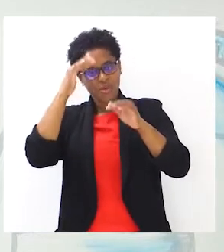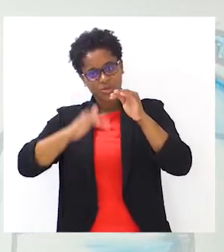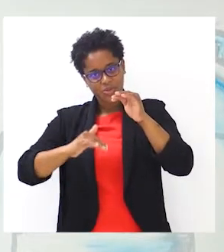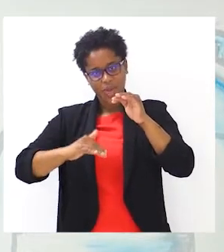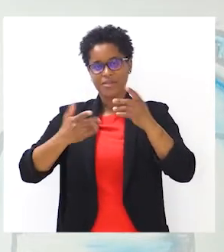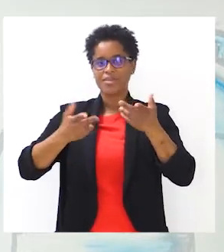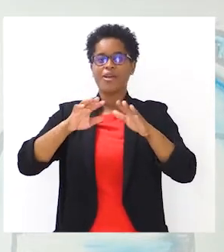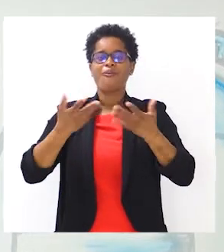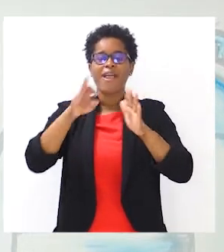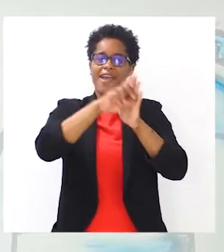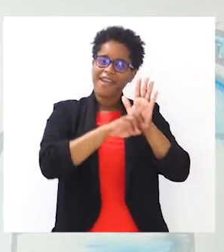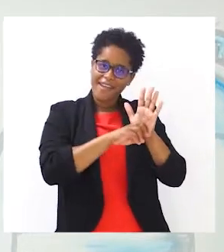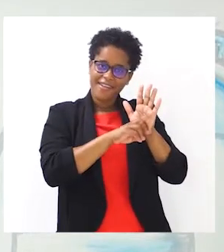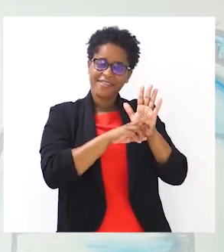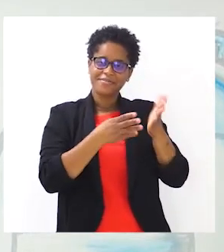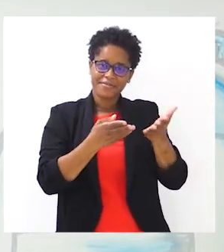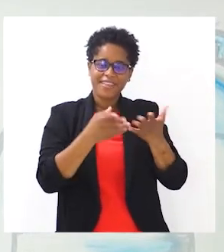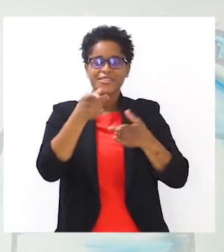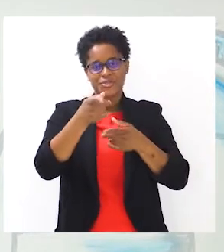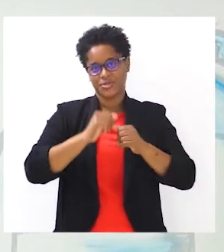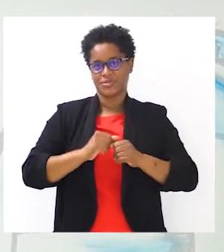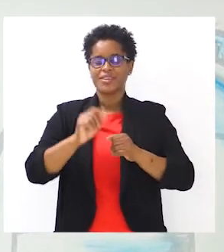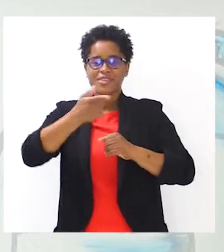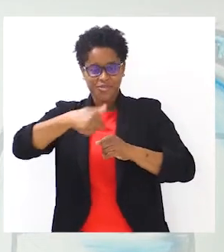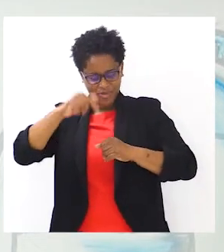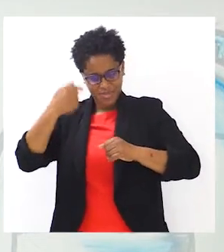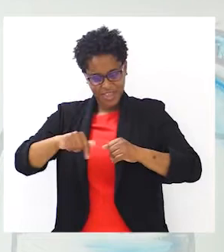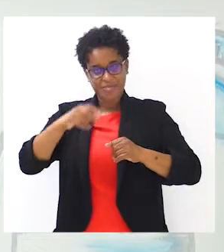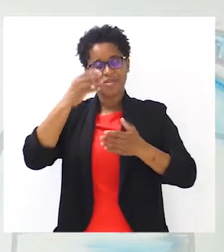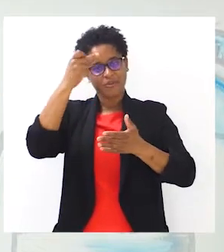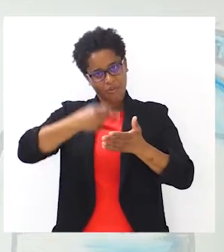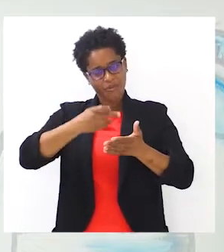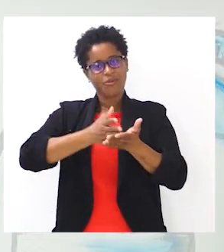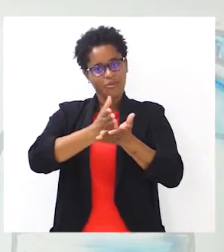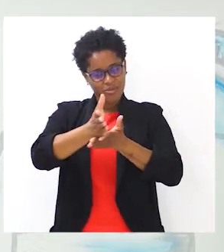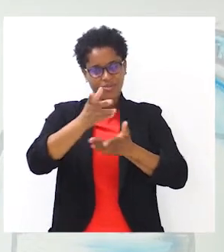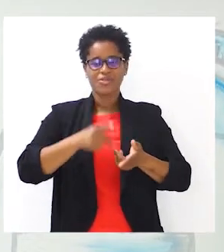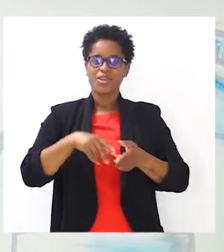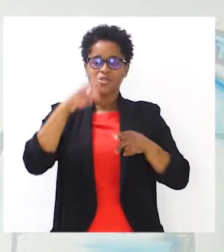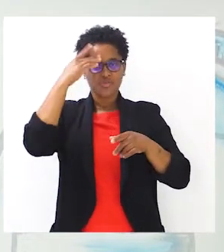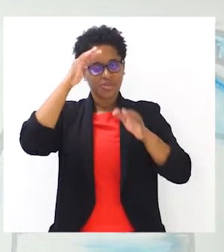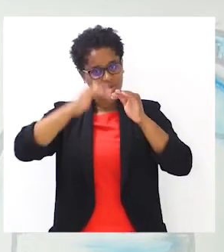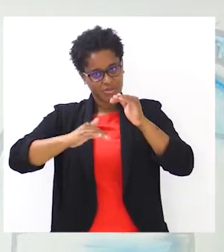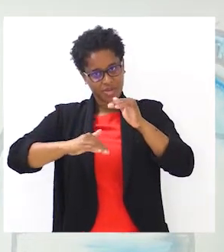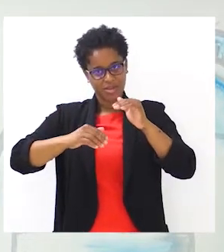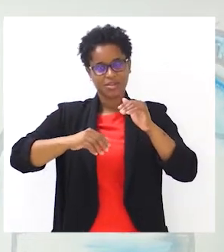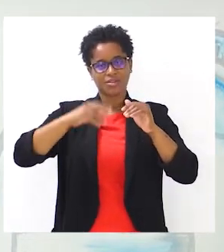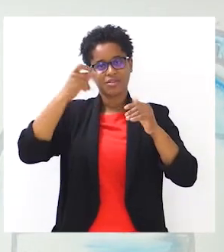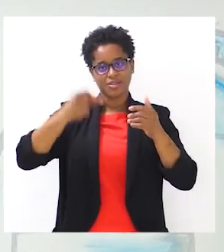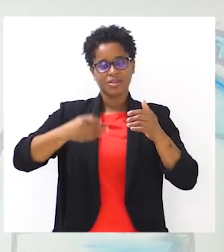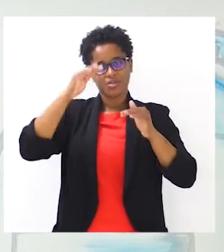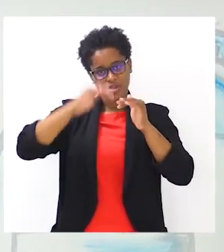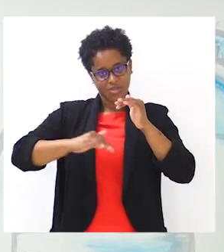denominador. E qual foi a regra? Isso, que devemos manter os denominadores, ou seja, manter